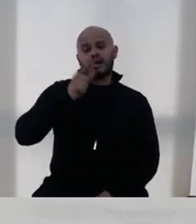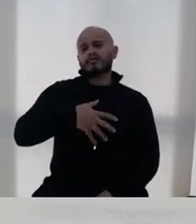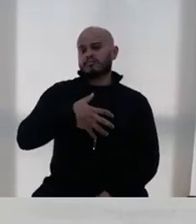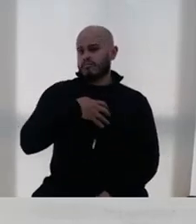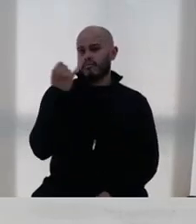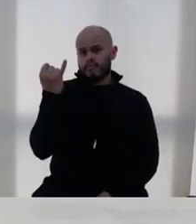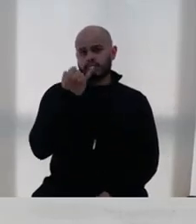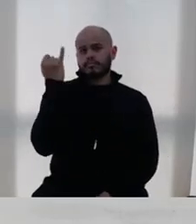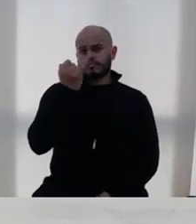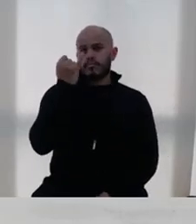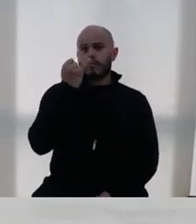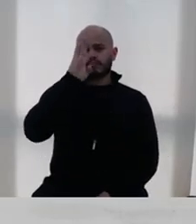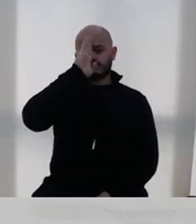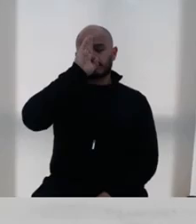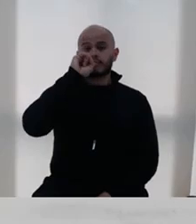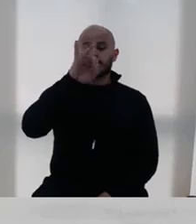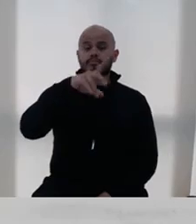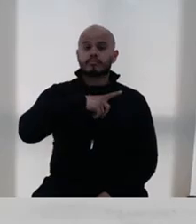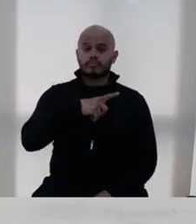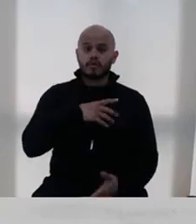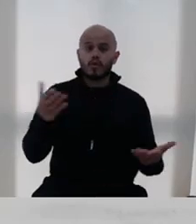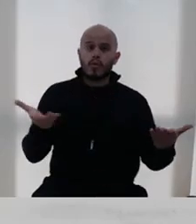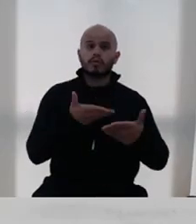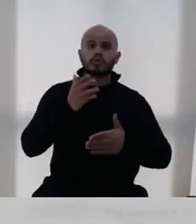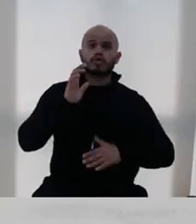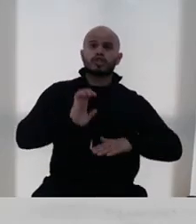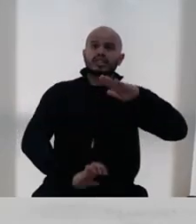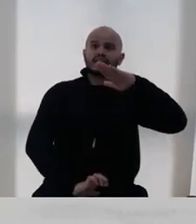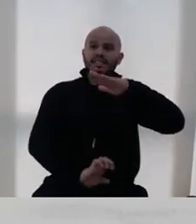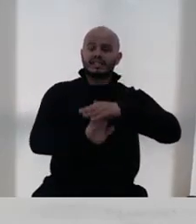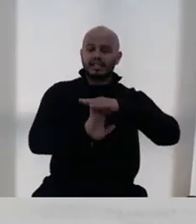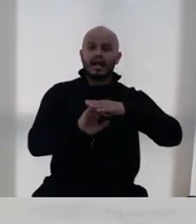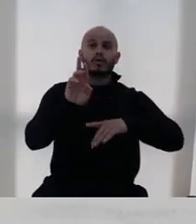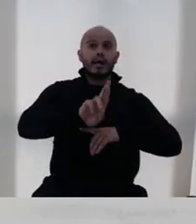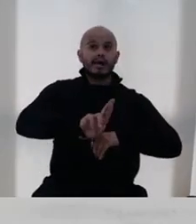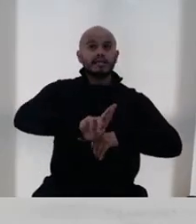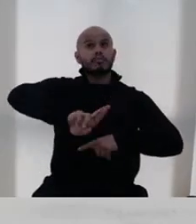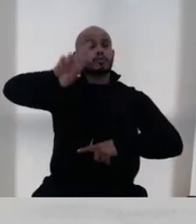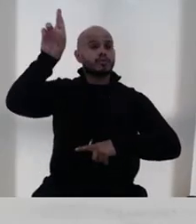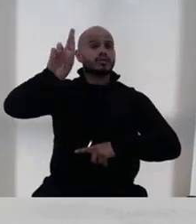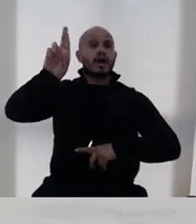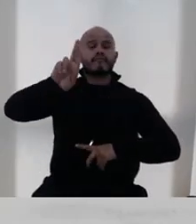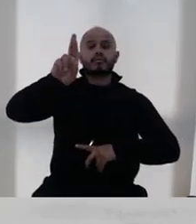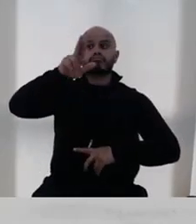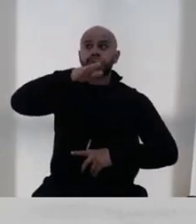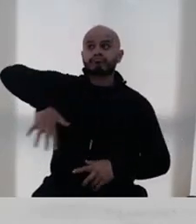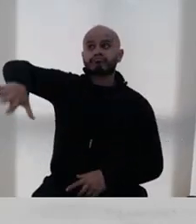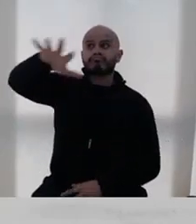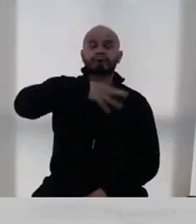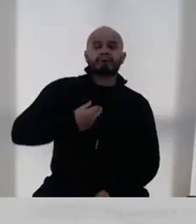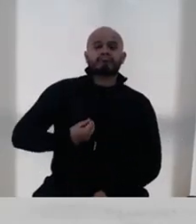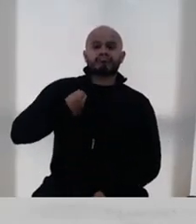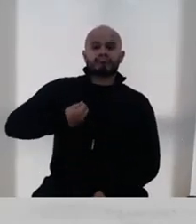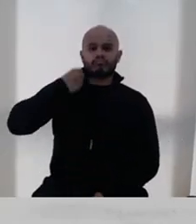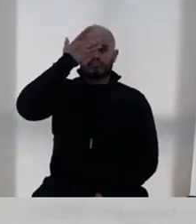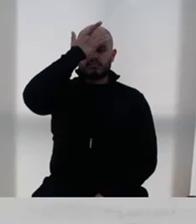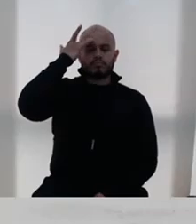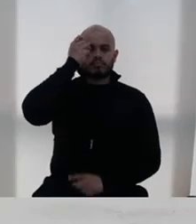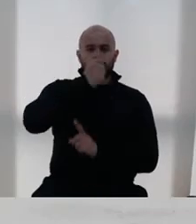nós temos um Estado que é responsável por uma parte muito importante da vida das pessoas na nossa